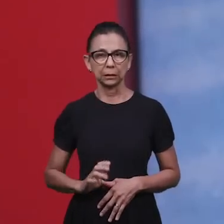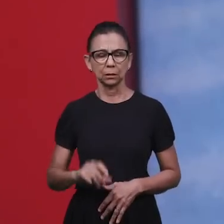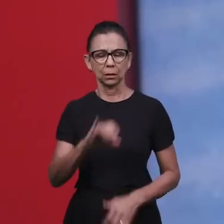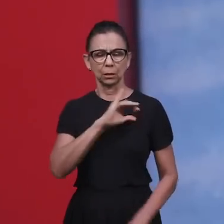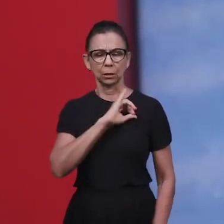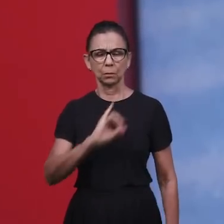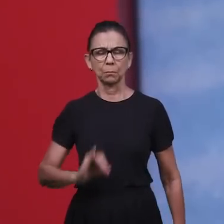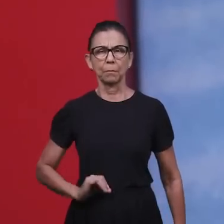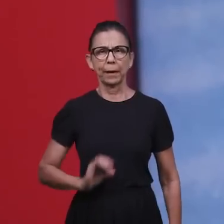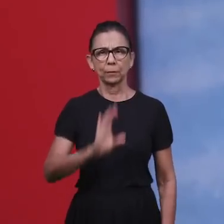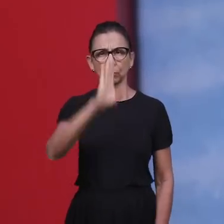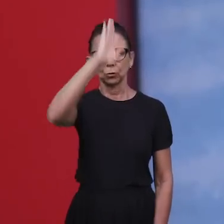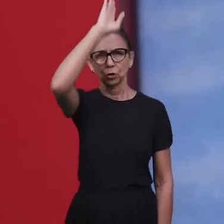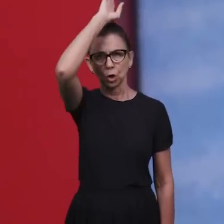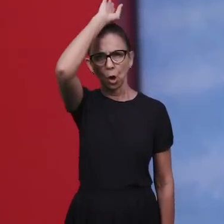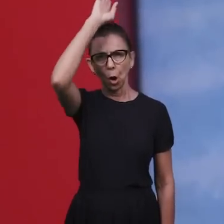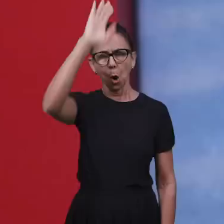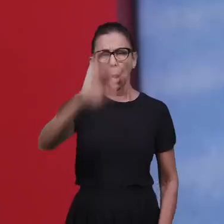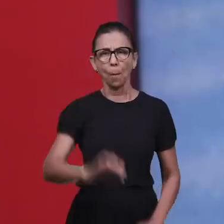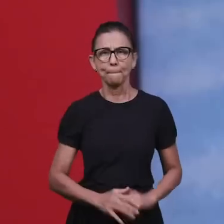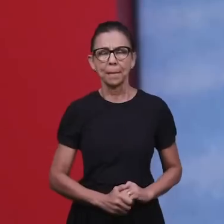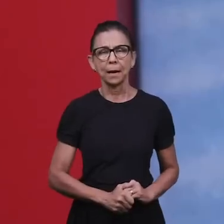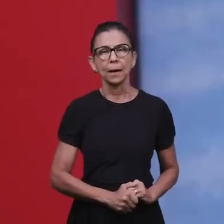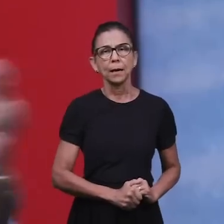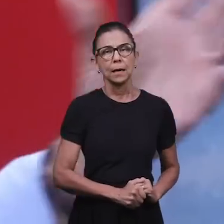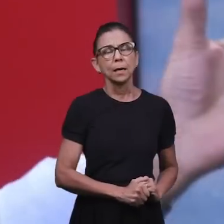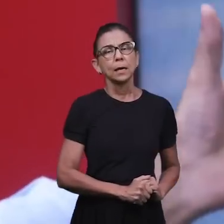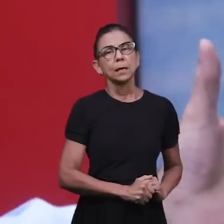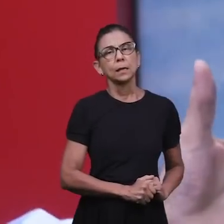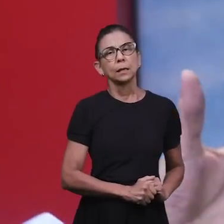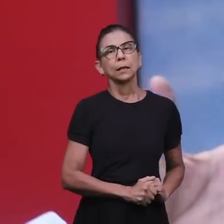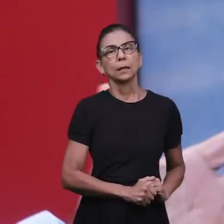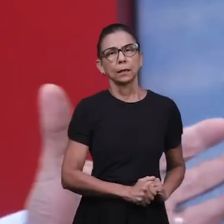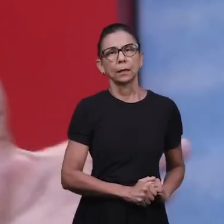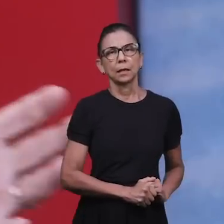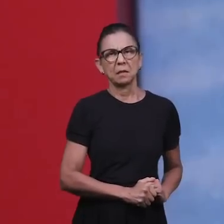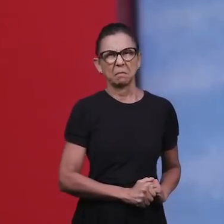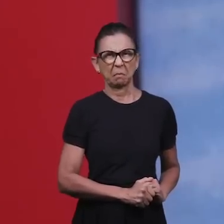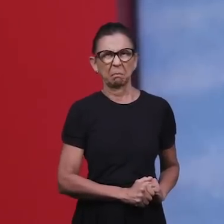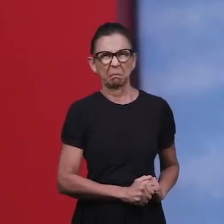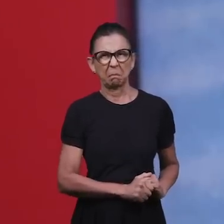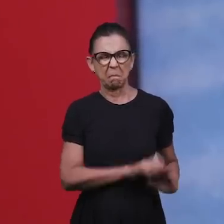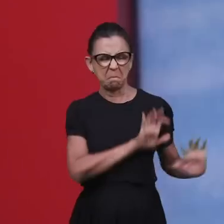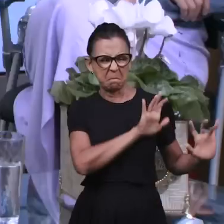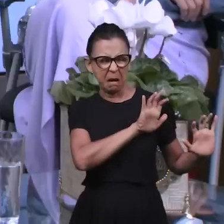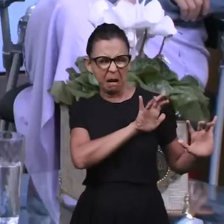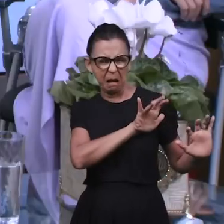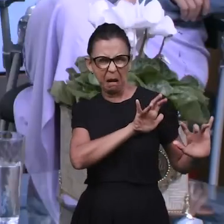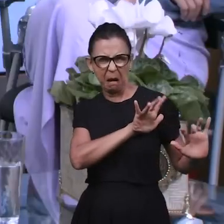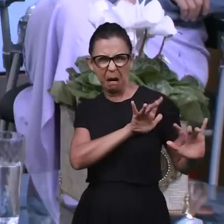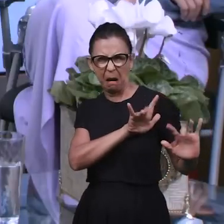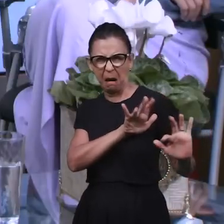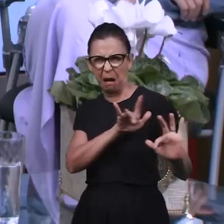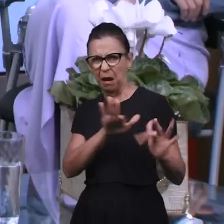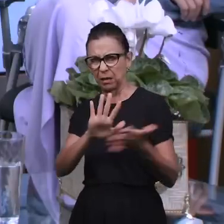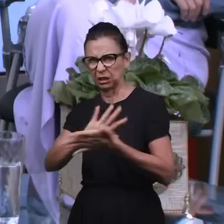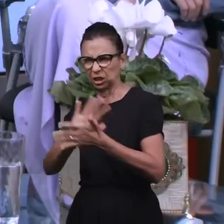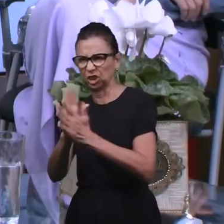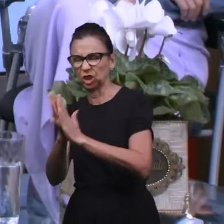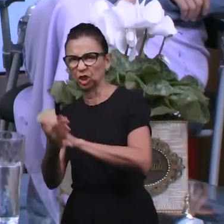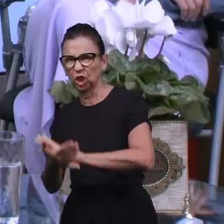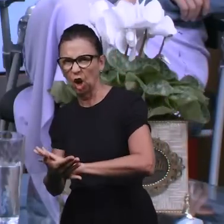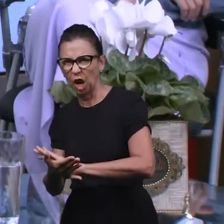Romano destruiu a cidade de Corinto. O Império Romano vem, a máquina do Império Romano vem e destrói aquilo